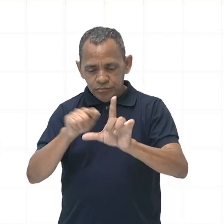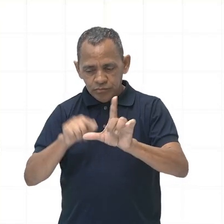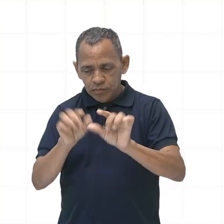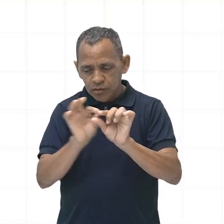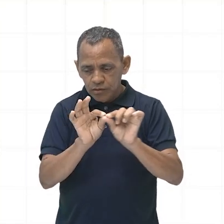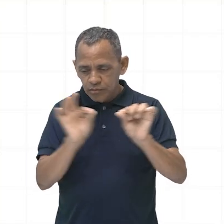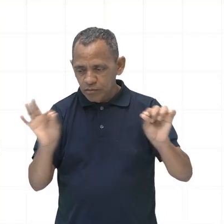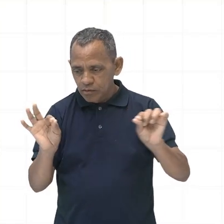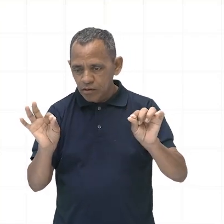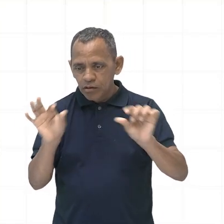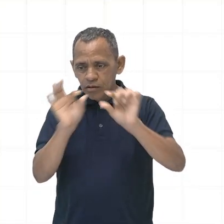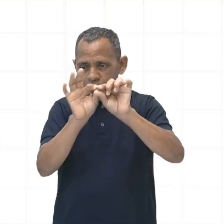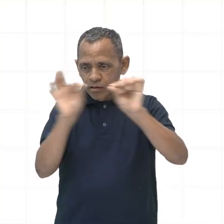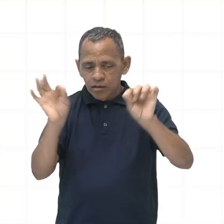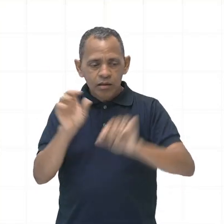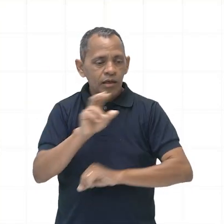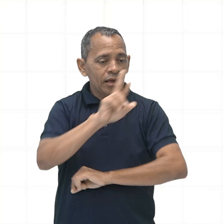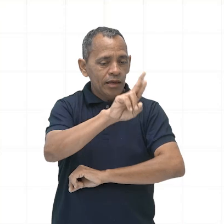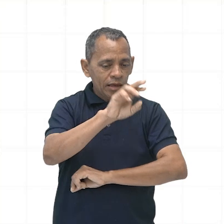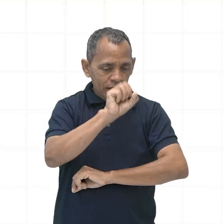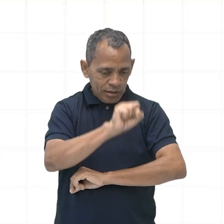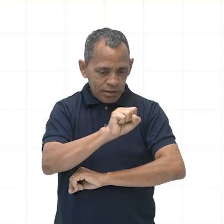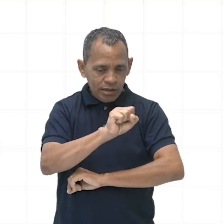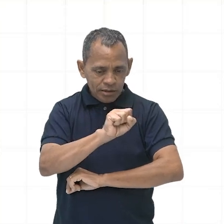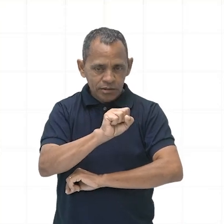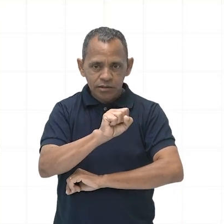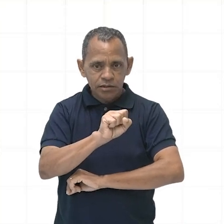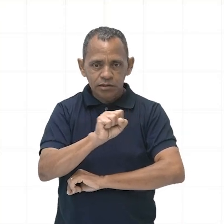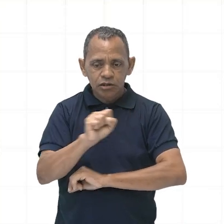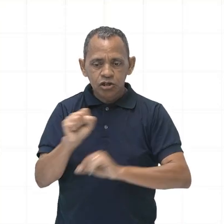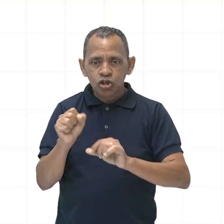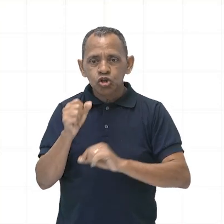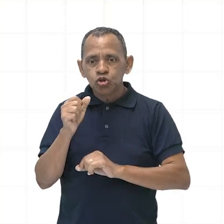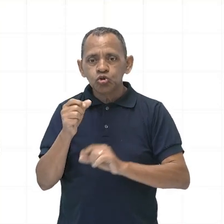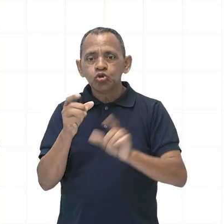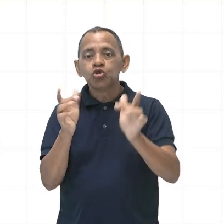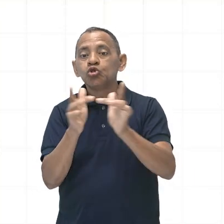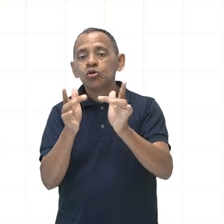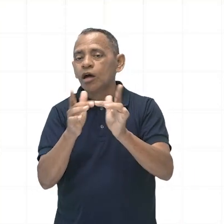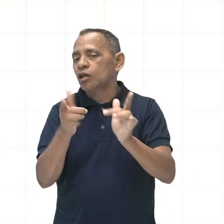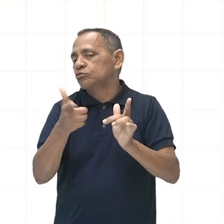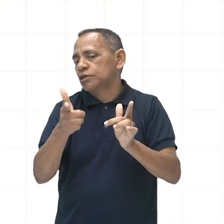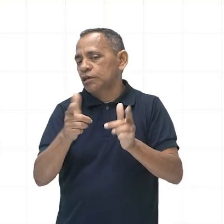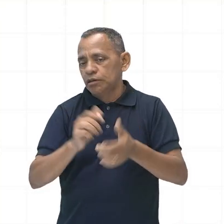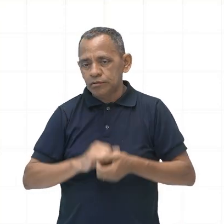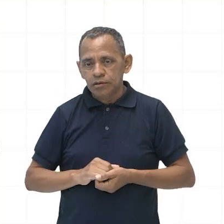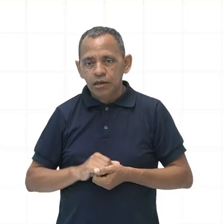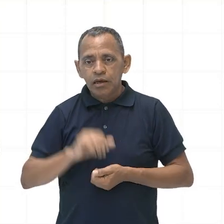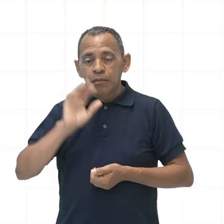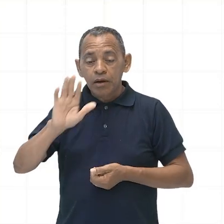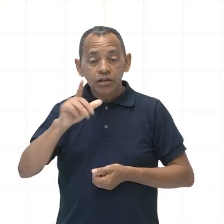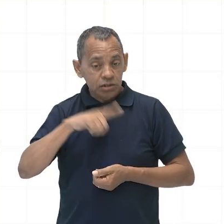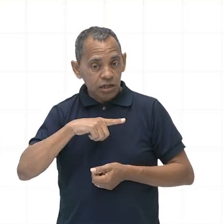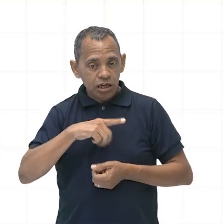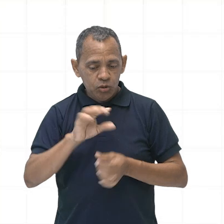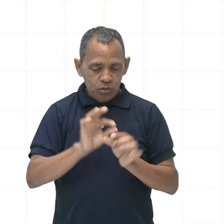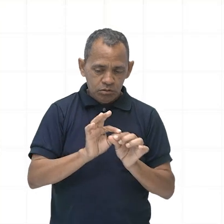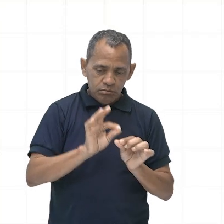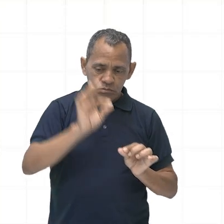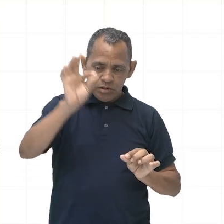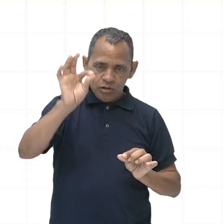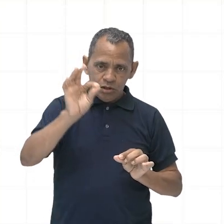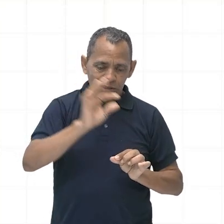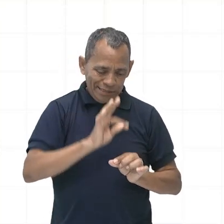reta R e a reta S, elas não se cruzam. E eu tenho uma transversal T, ó. Eu vou formar